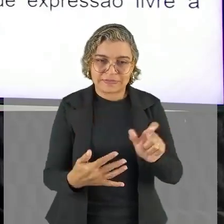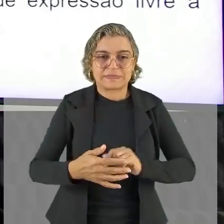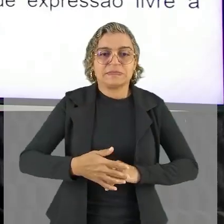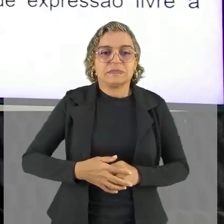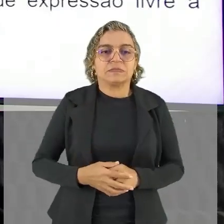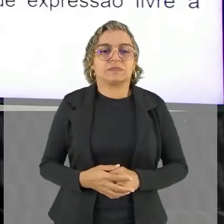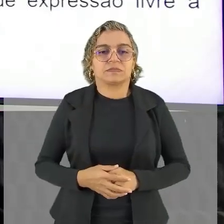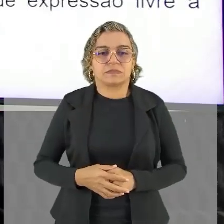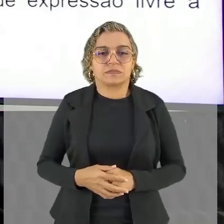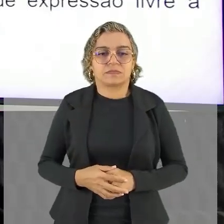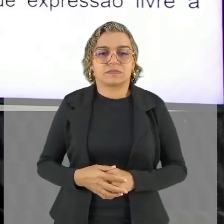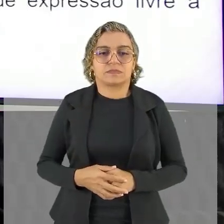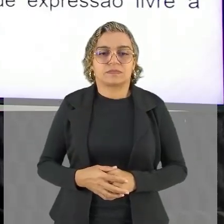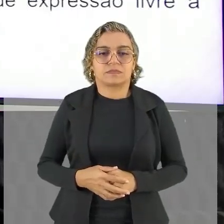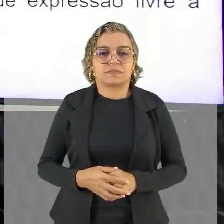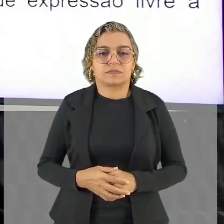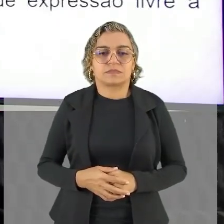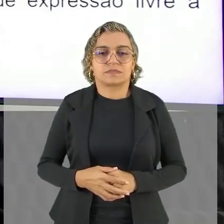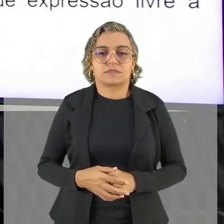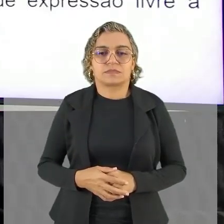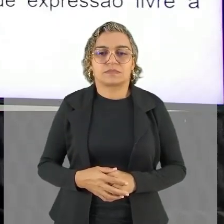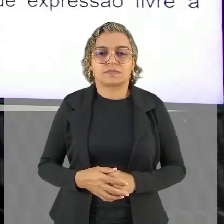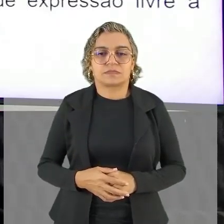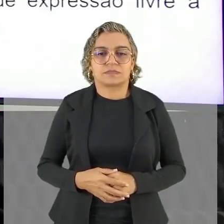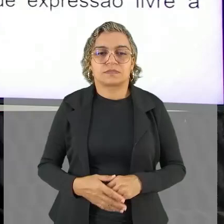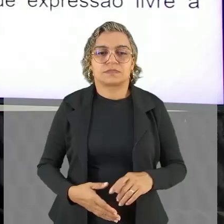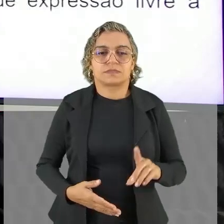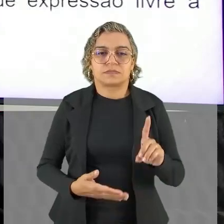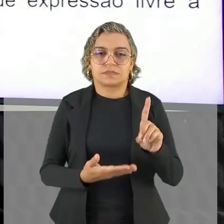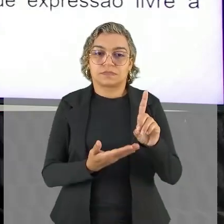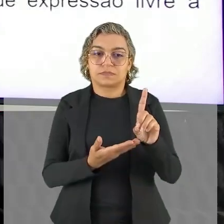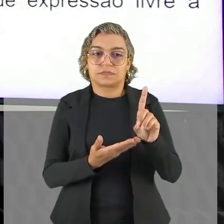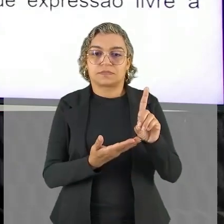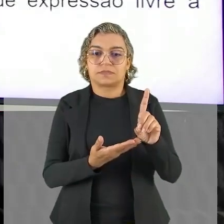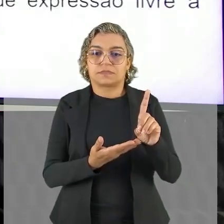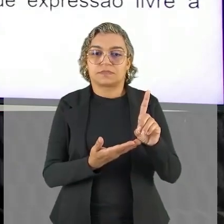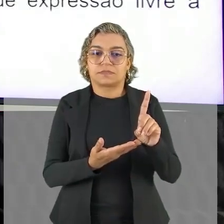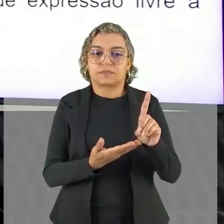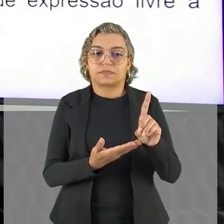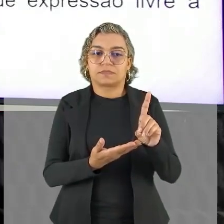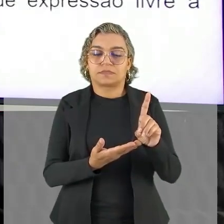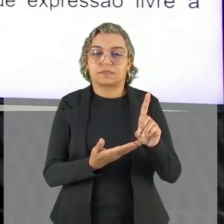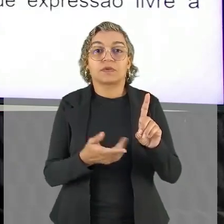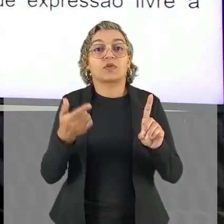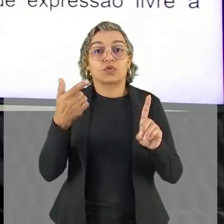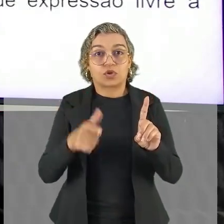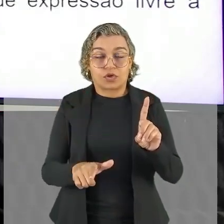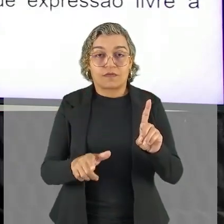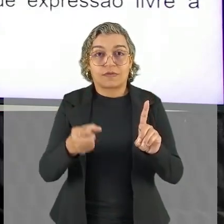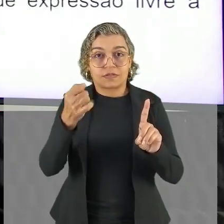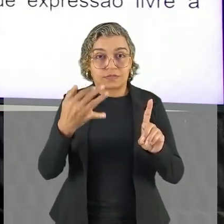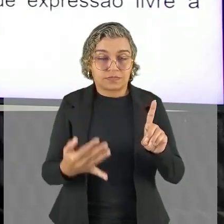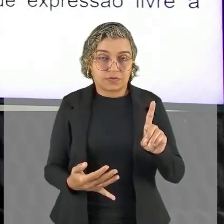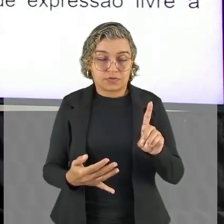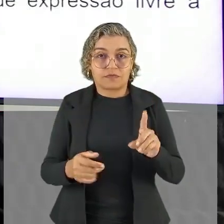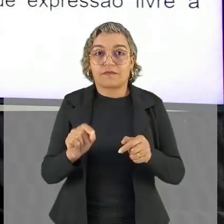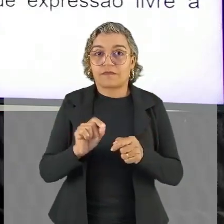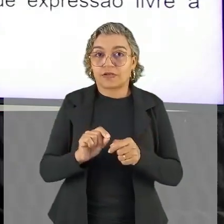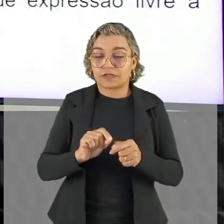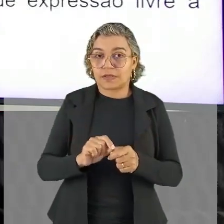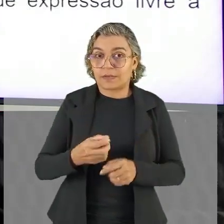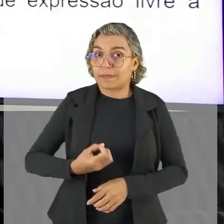metalinguagem para sugerir anseios e labutas inerentes ao fazer poético. Mais uma vez aqui, o fazer poético